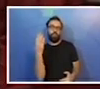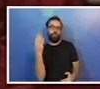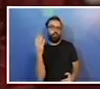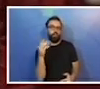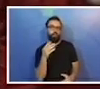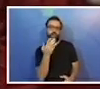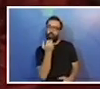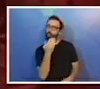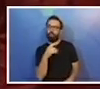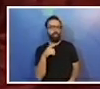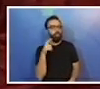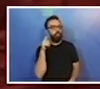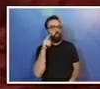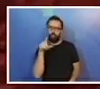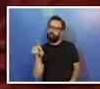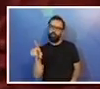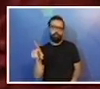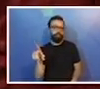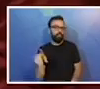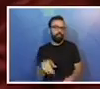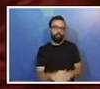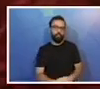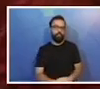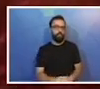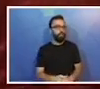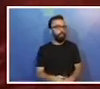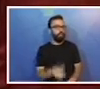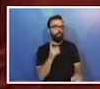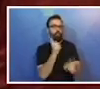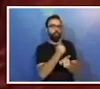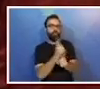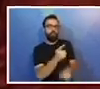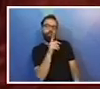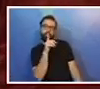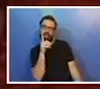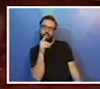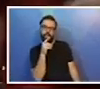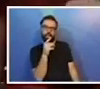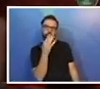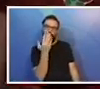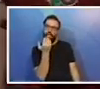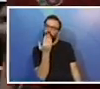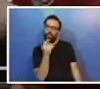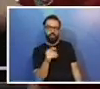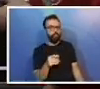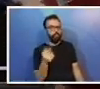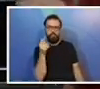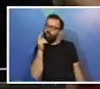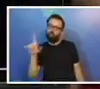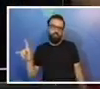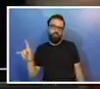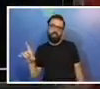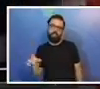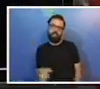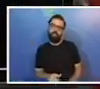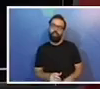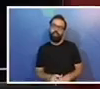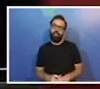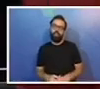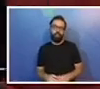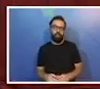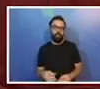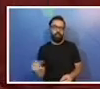desses tubarões. Eles não estão achando mais alimentos. Os cientistas